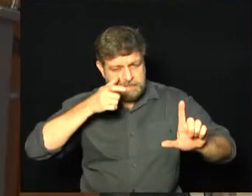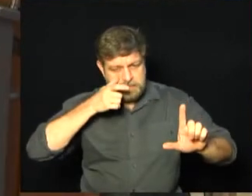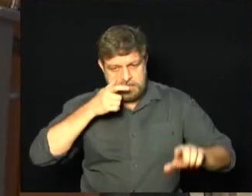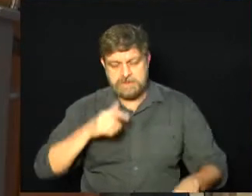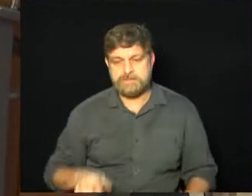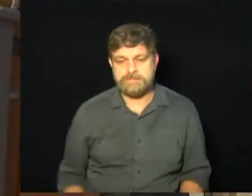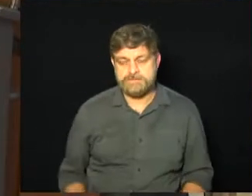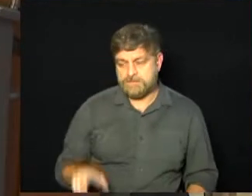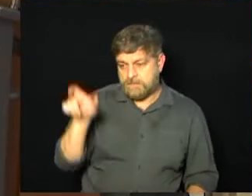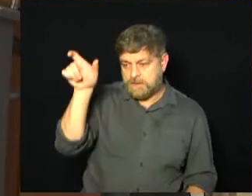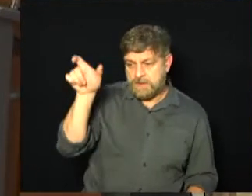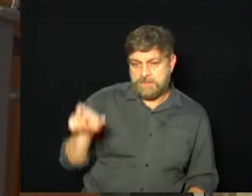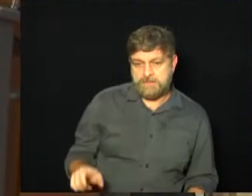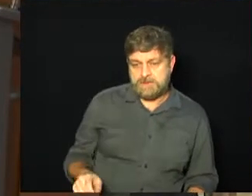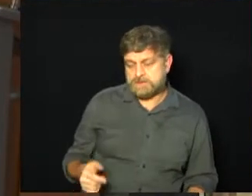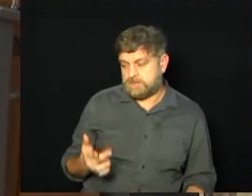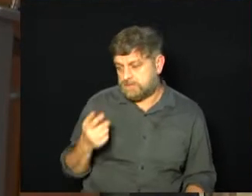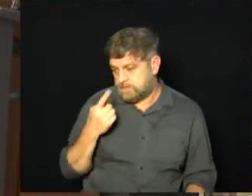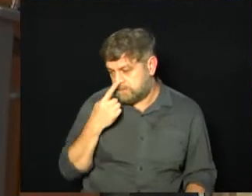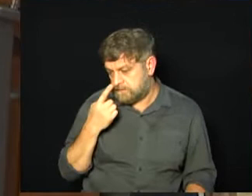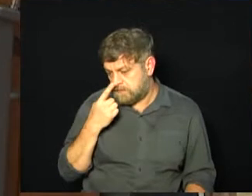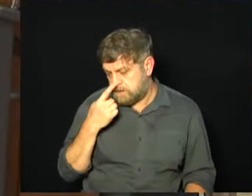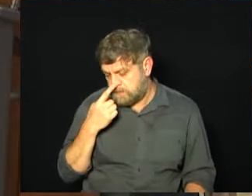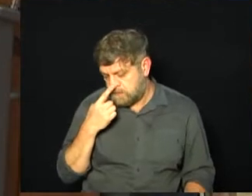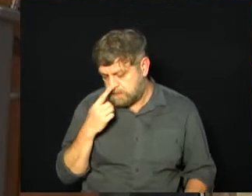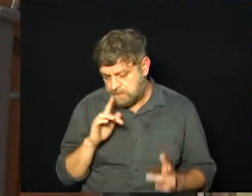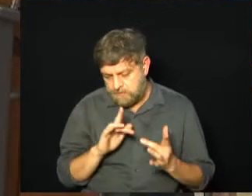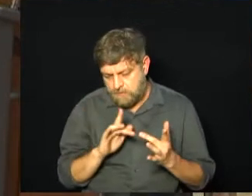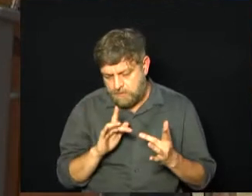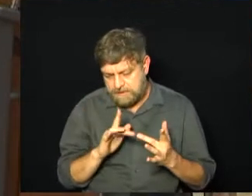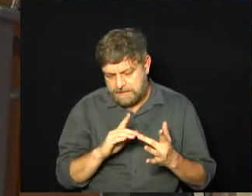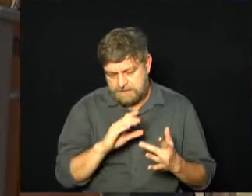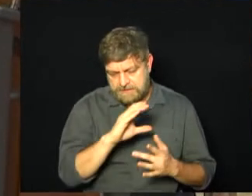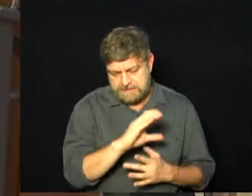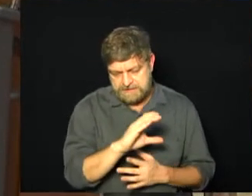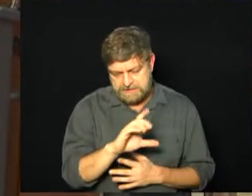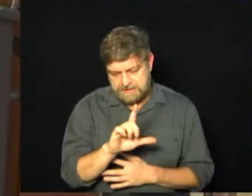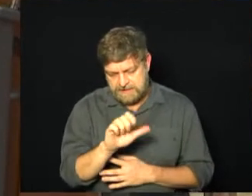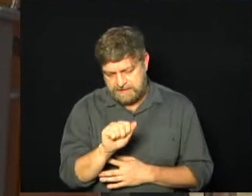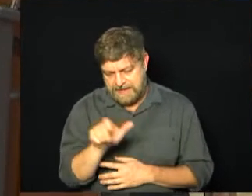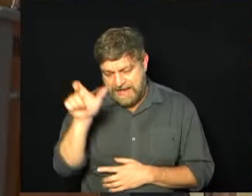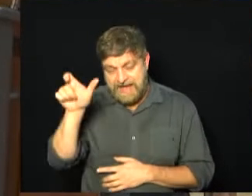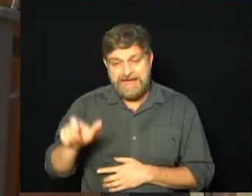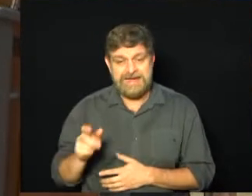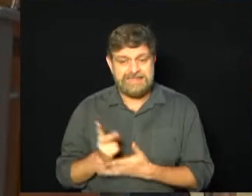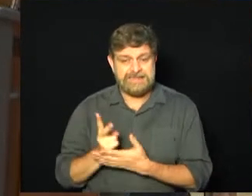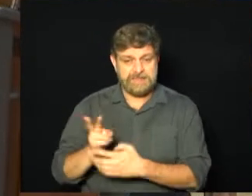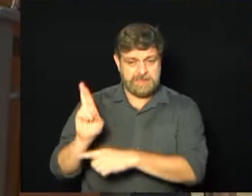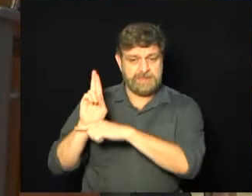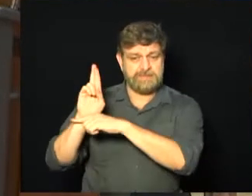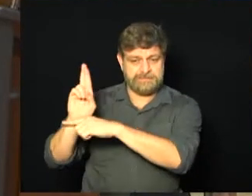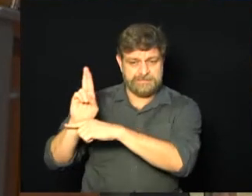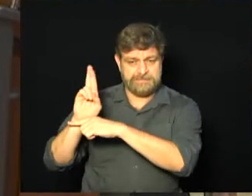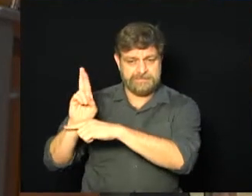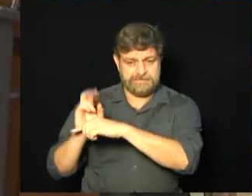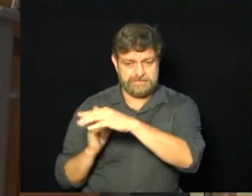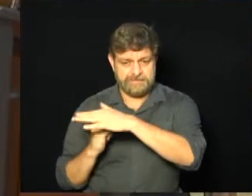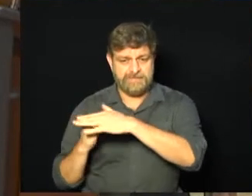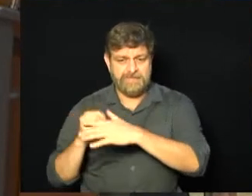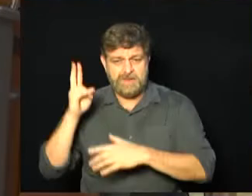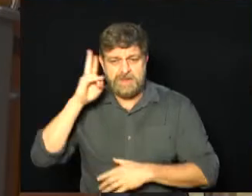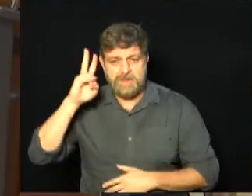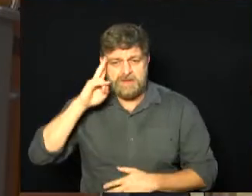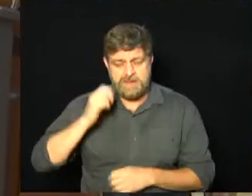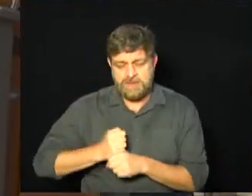que, no meu contato pessoal com o CCLA, representou sempre a entidade. Eu lembro, no início dos anos